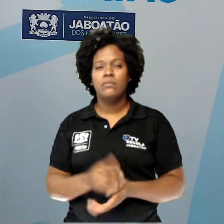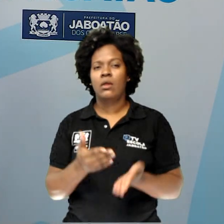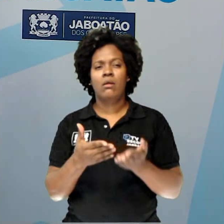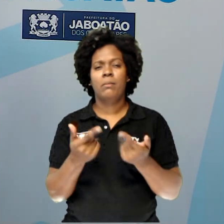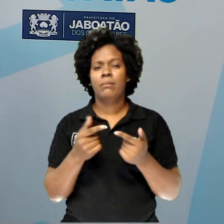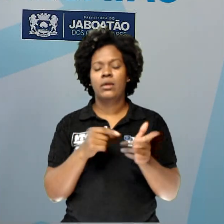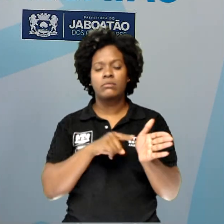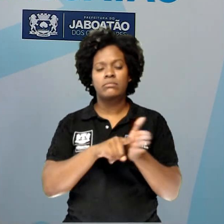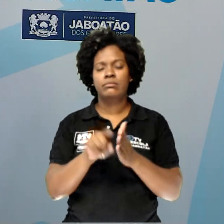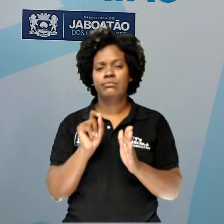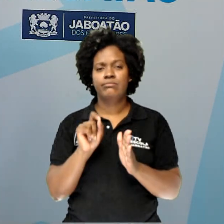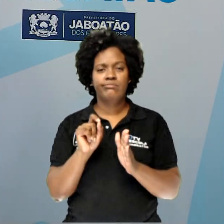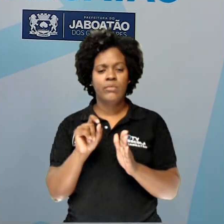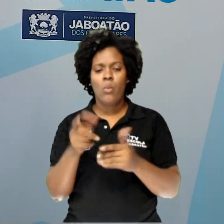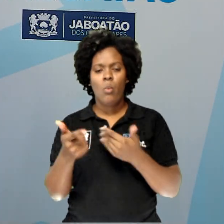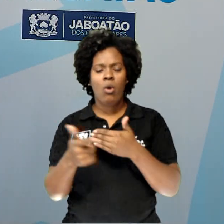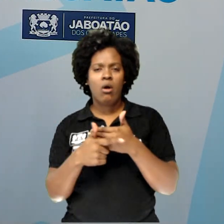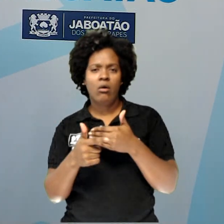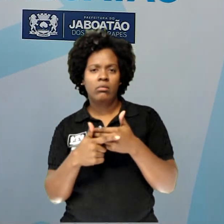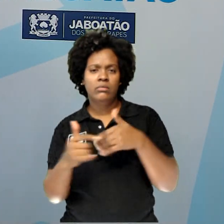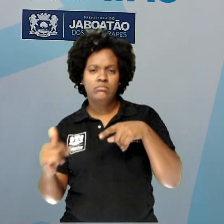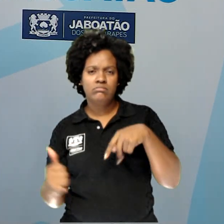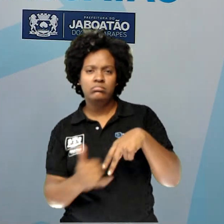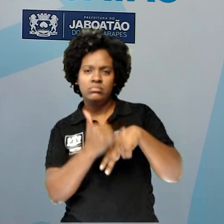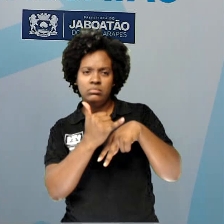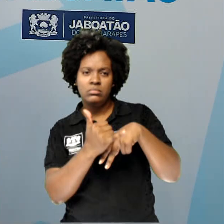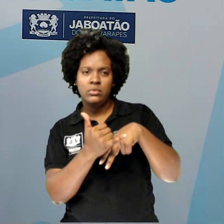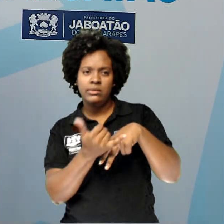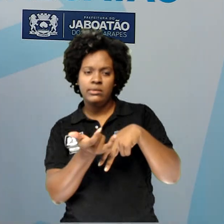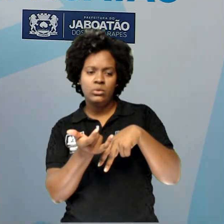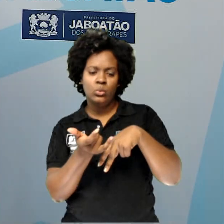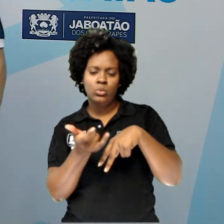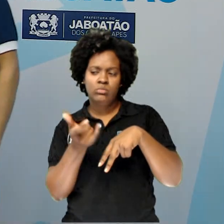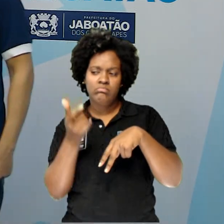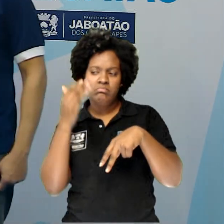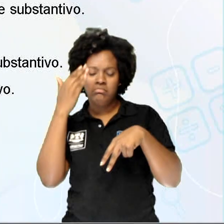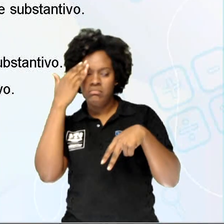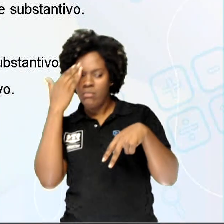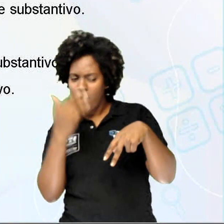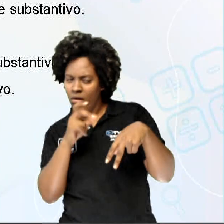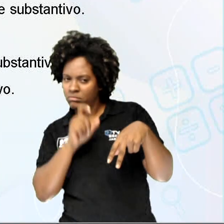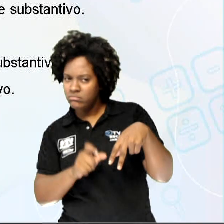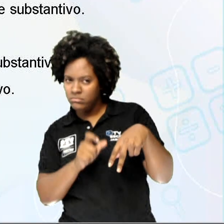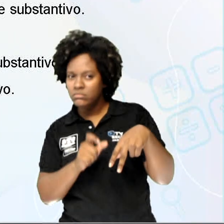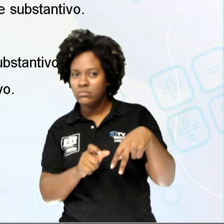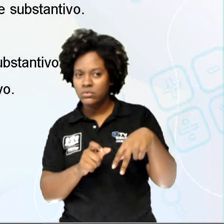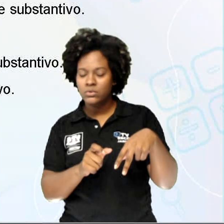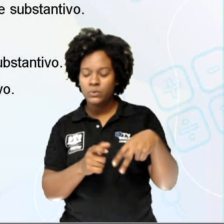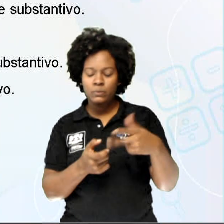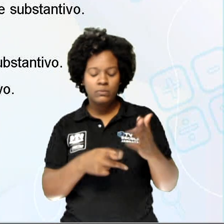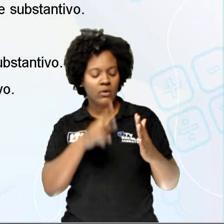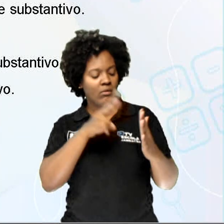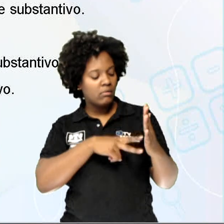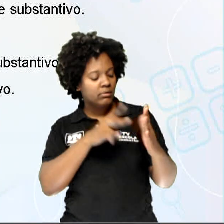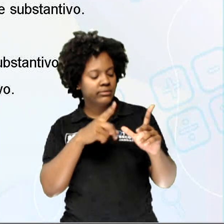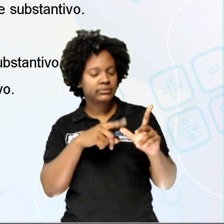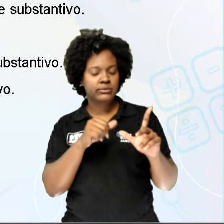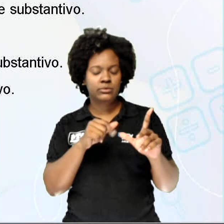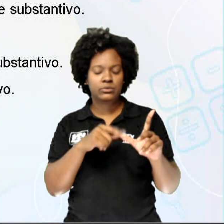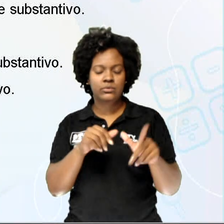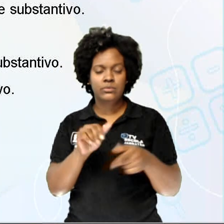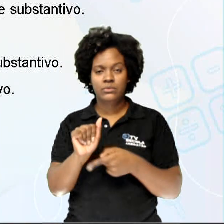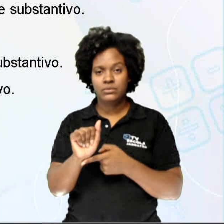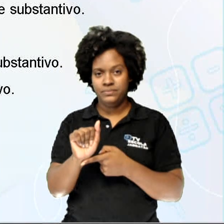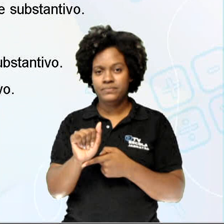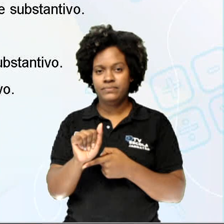quer saber é qual é a função de das vítimas e dos suspeitos. Aí na telinha de vocês acompanha comigo a leitura do item A. Nesse item A,